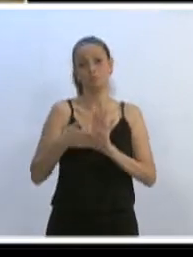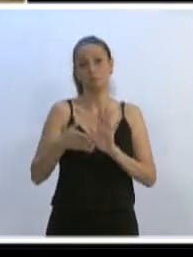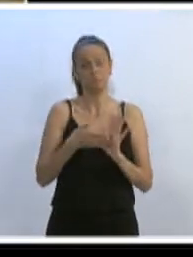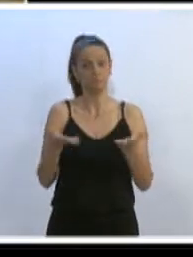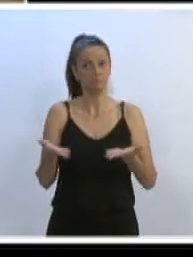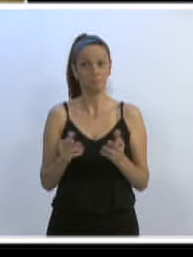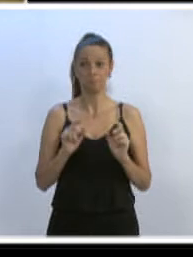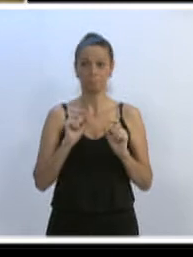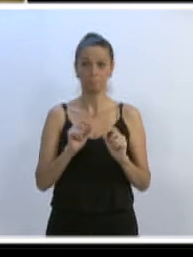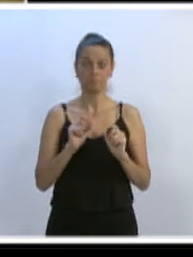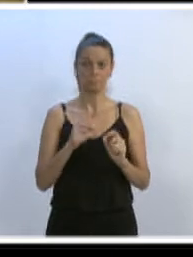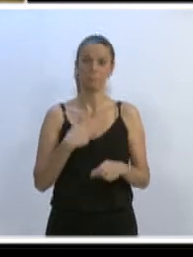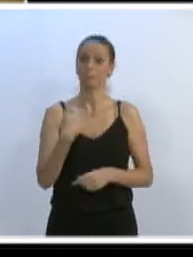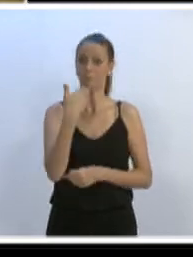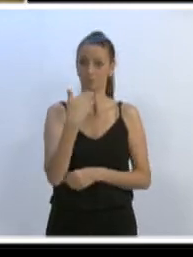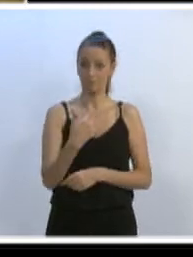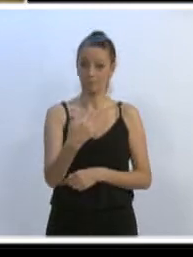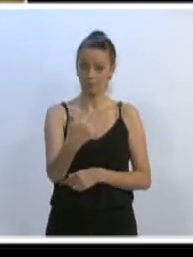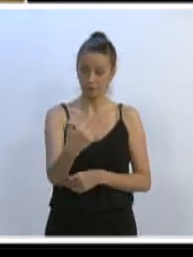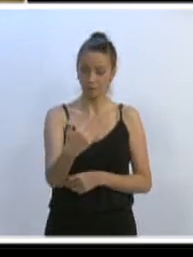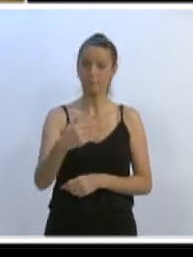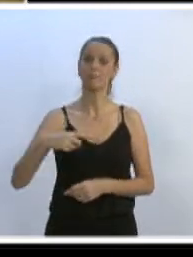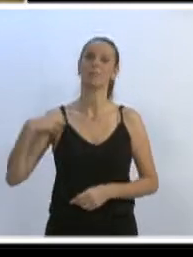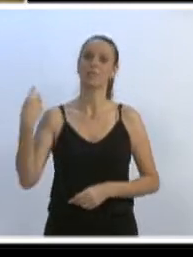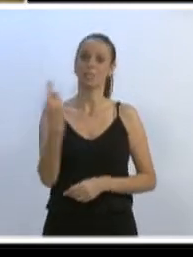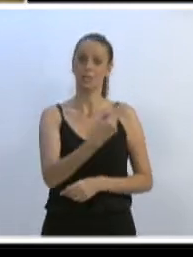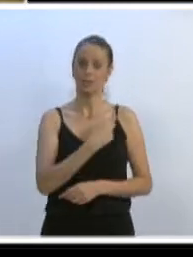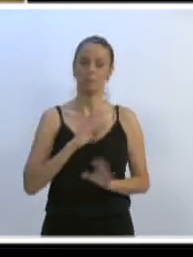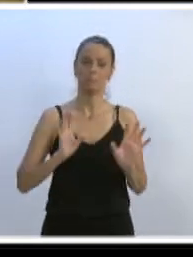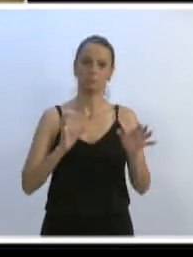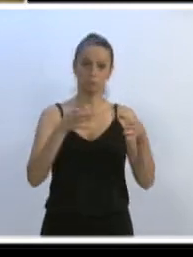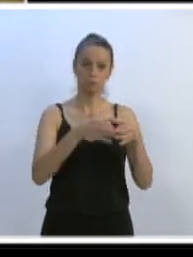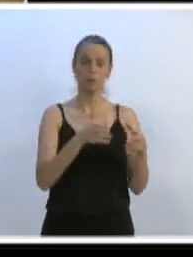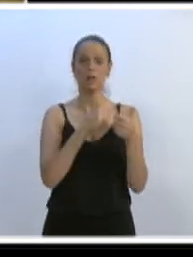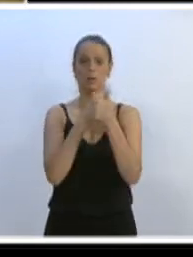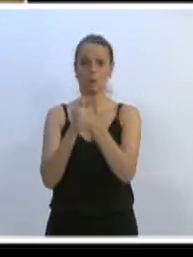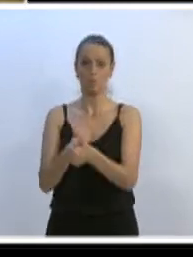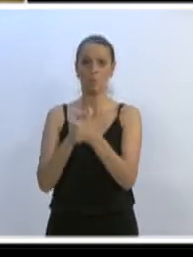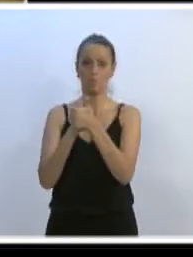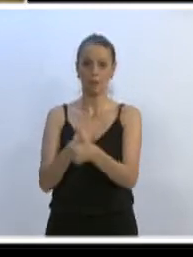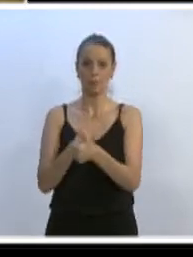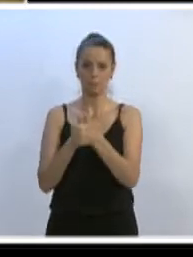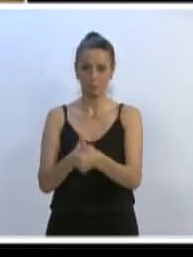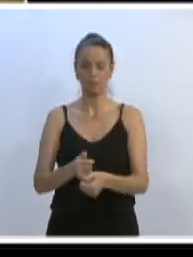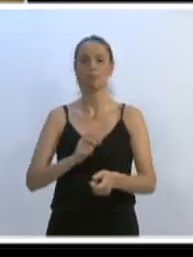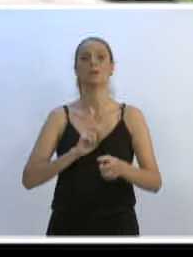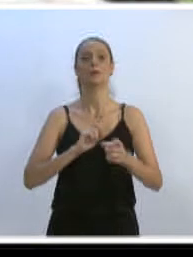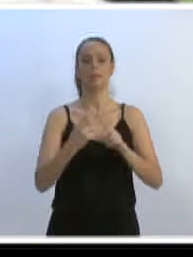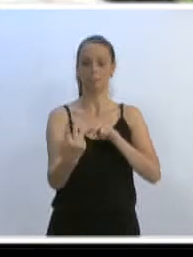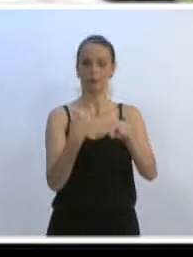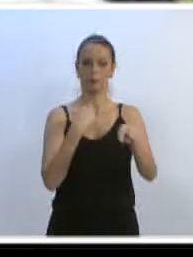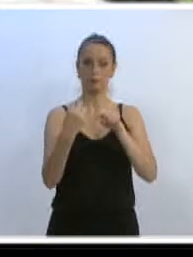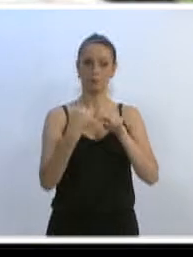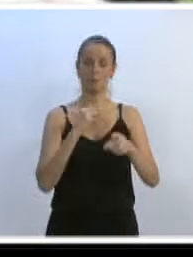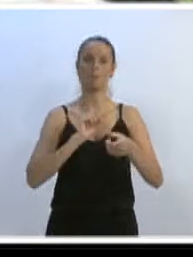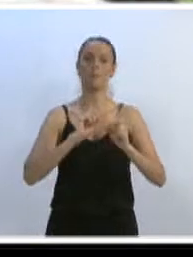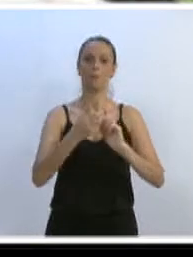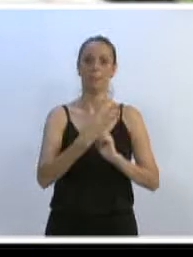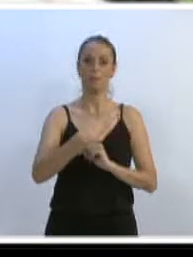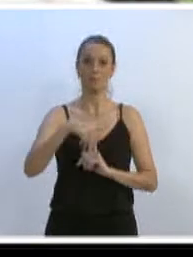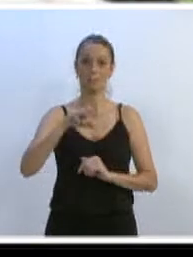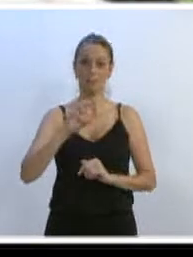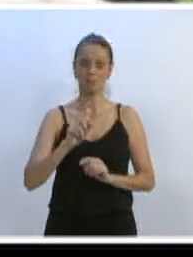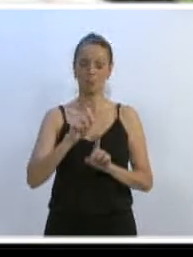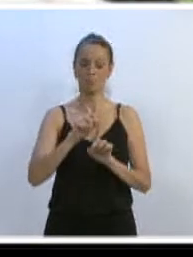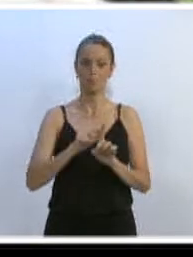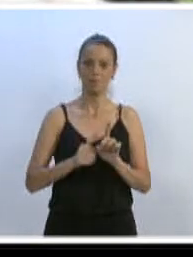é eu vou pedir é que façamos uma comissão de acompanhamento a duplicação da br 470 a partir deste mês porque